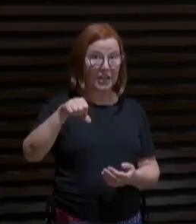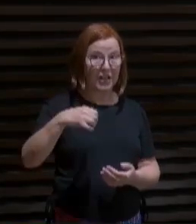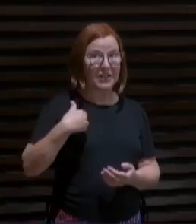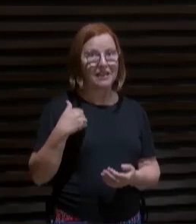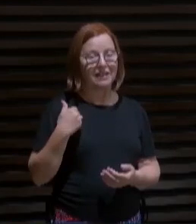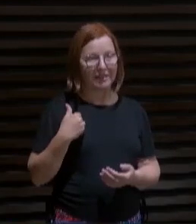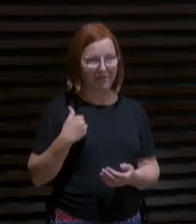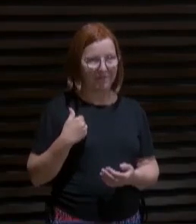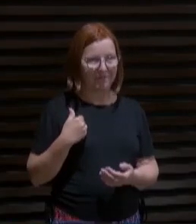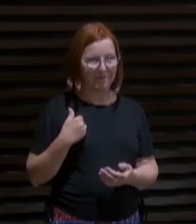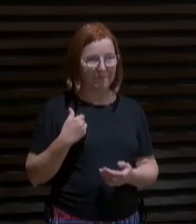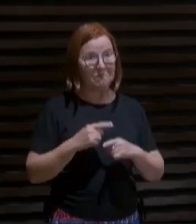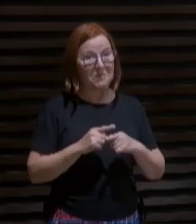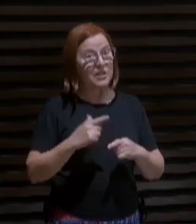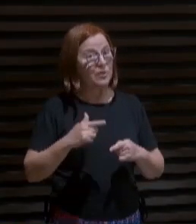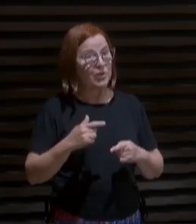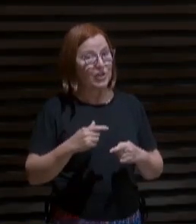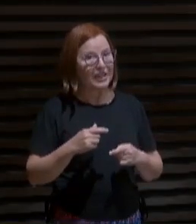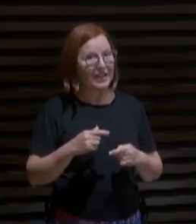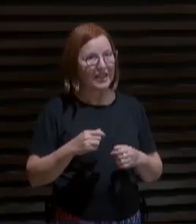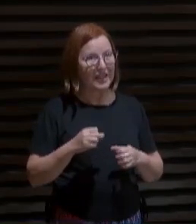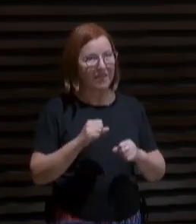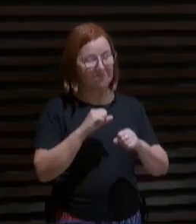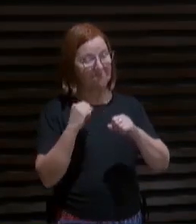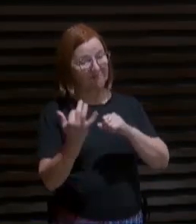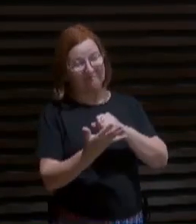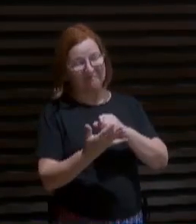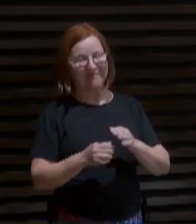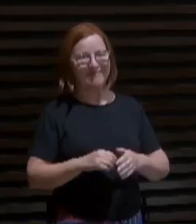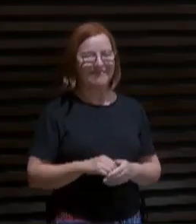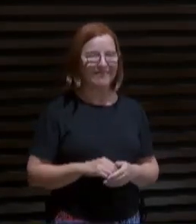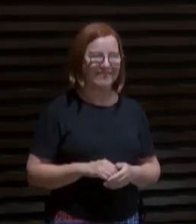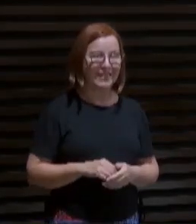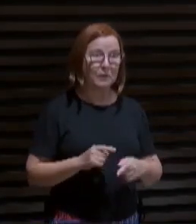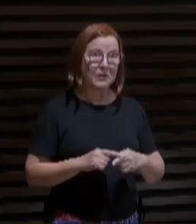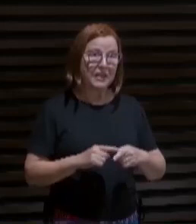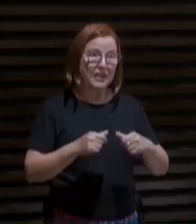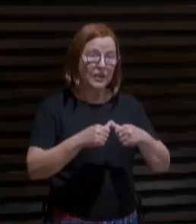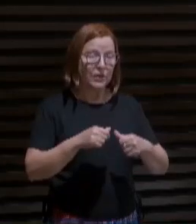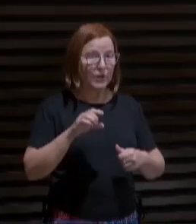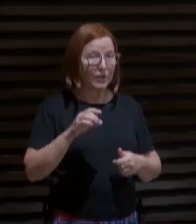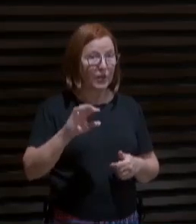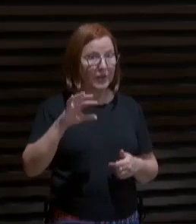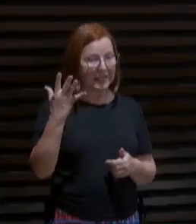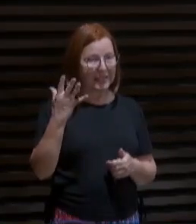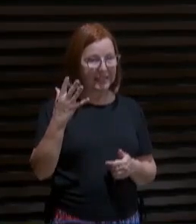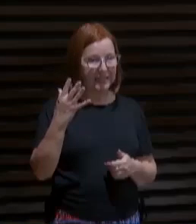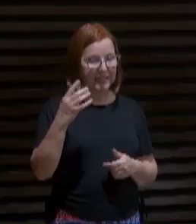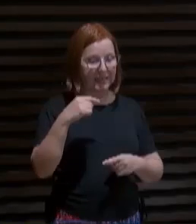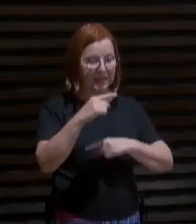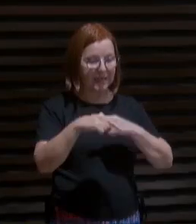dos vírus, porque isto só vem acontecer depois que mudou o eixo